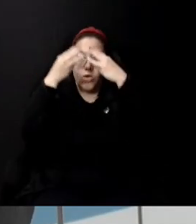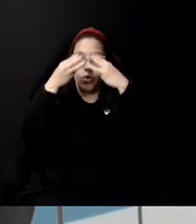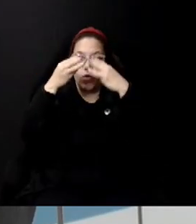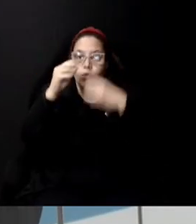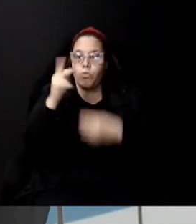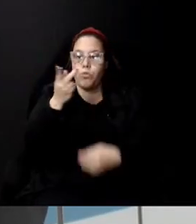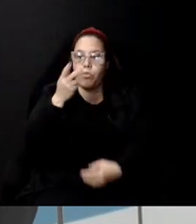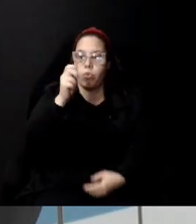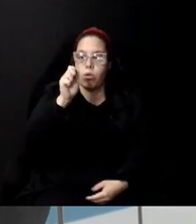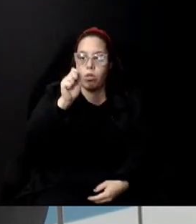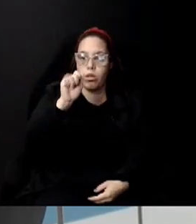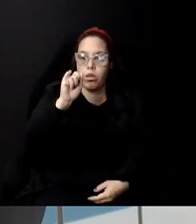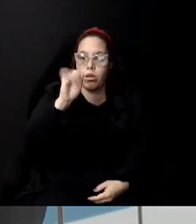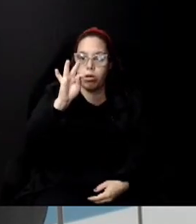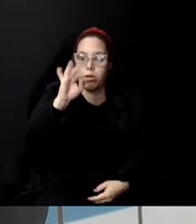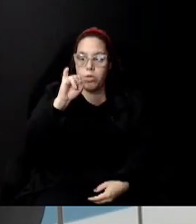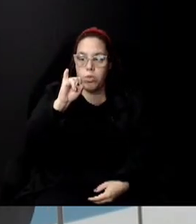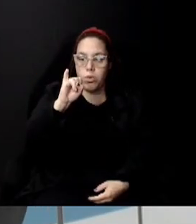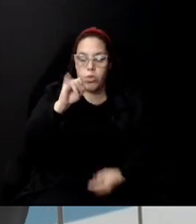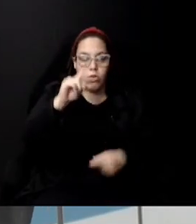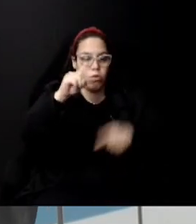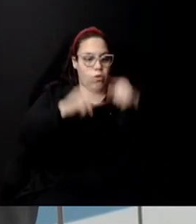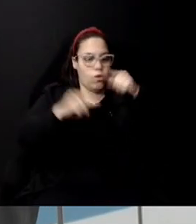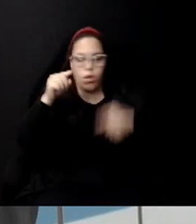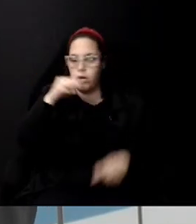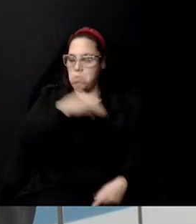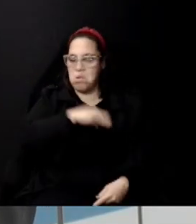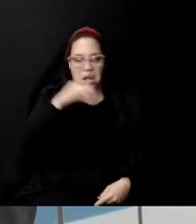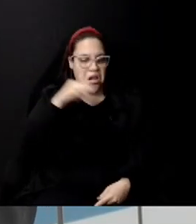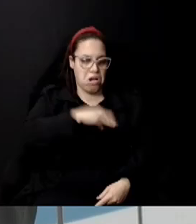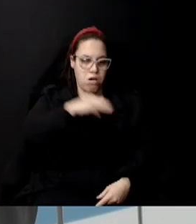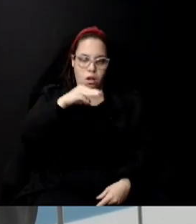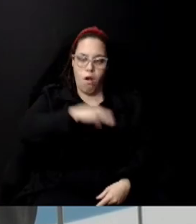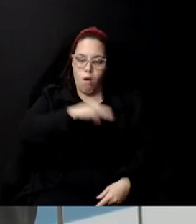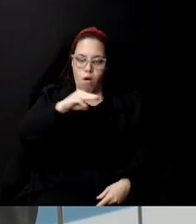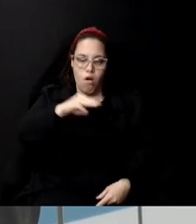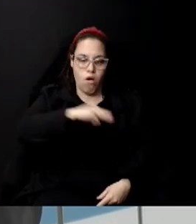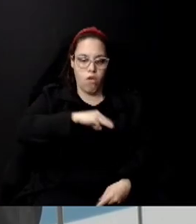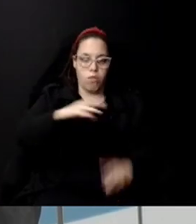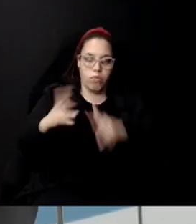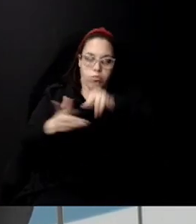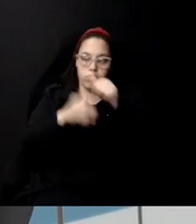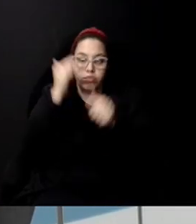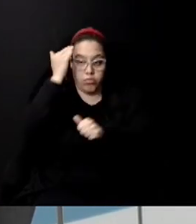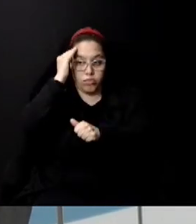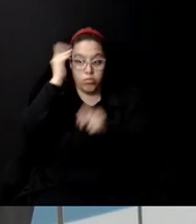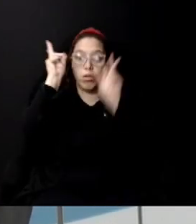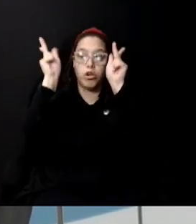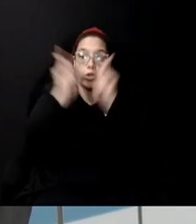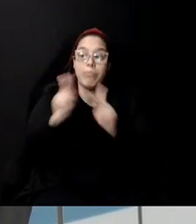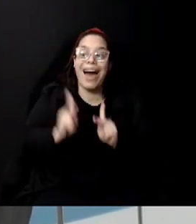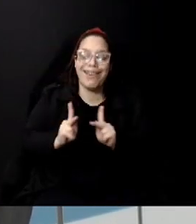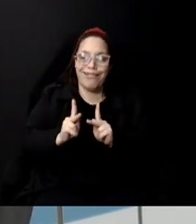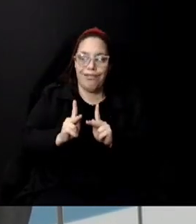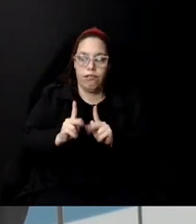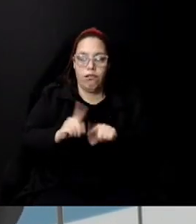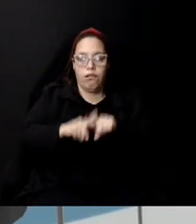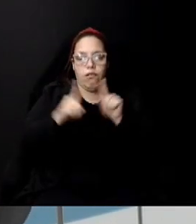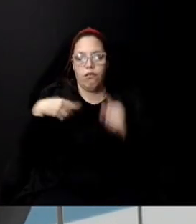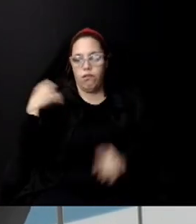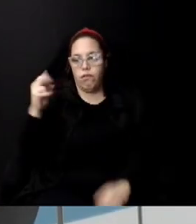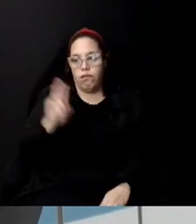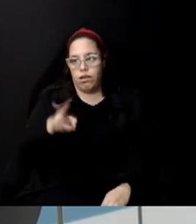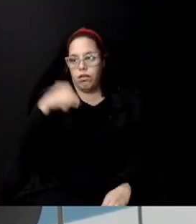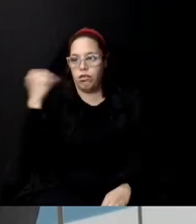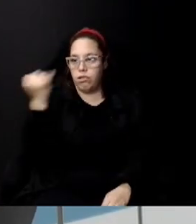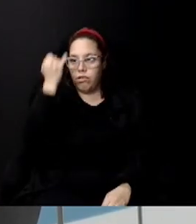e há várias missões pelo mundo que são entendidas como missões de paz. Mas sempre é importante lembrar,